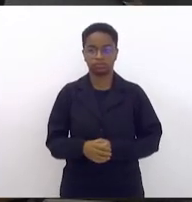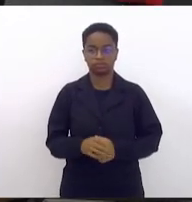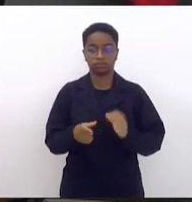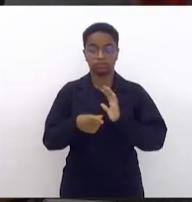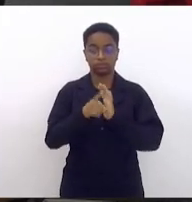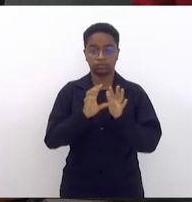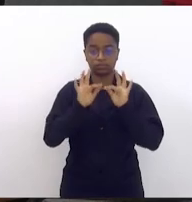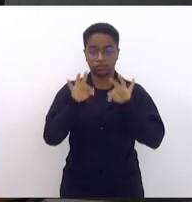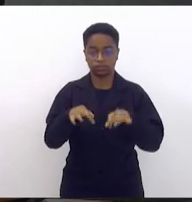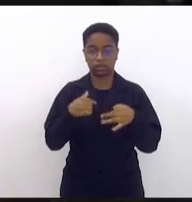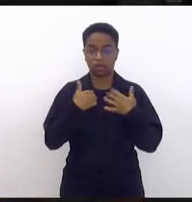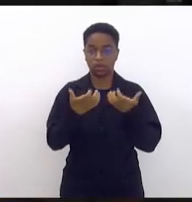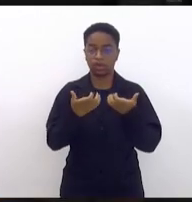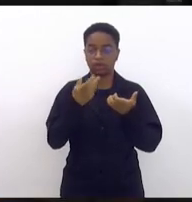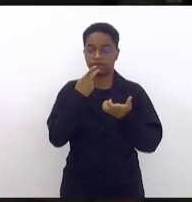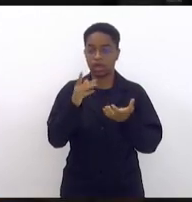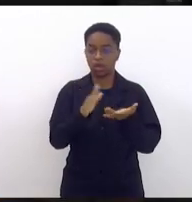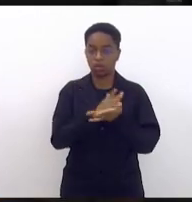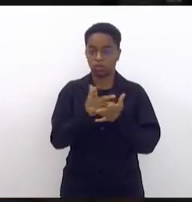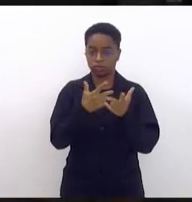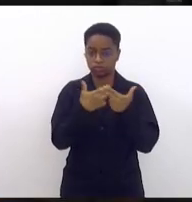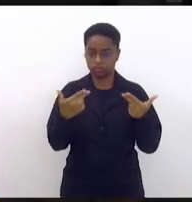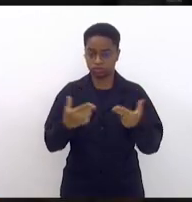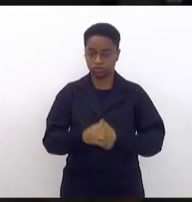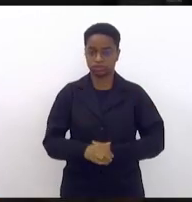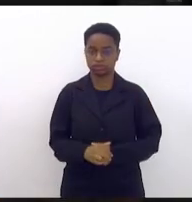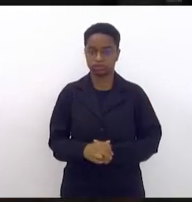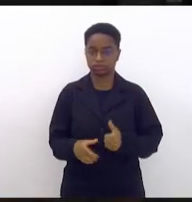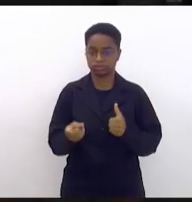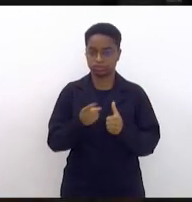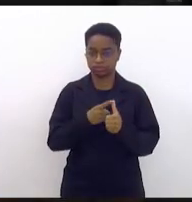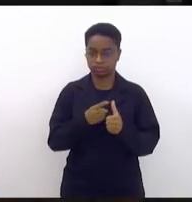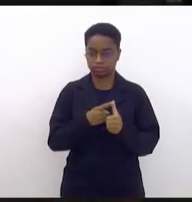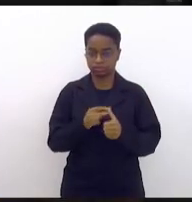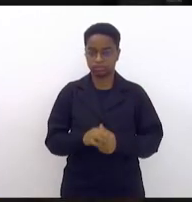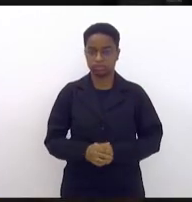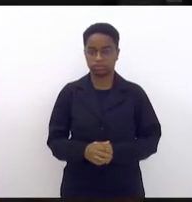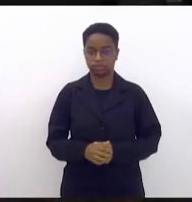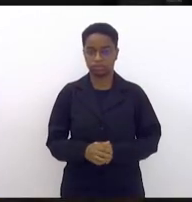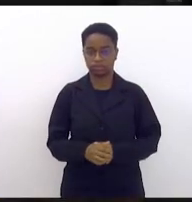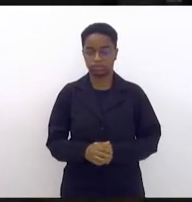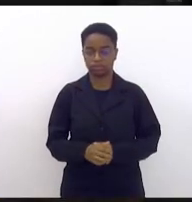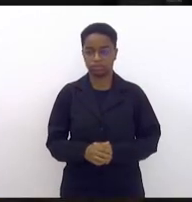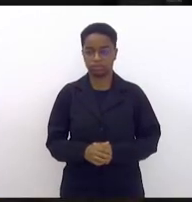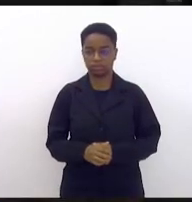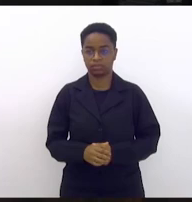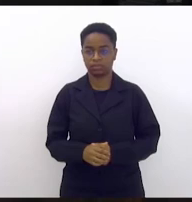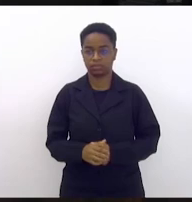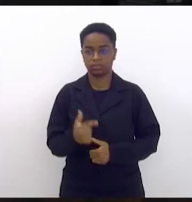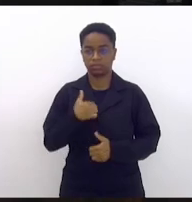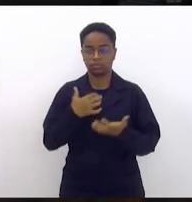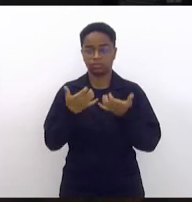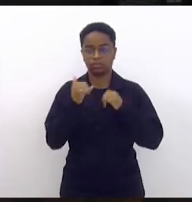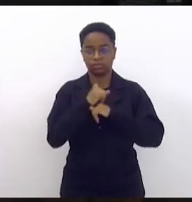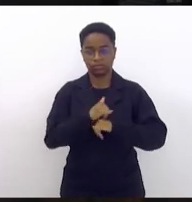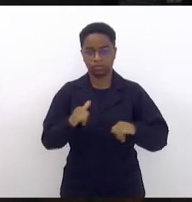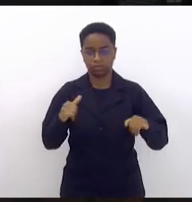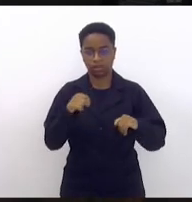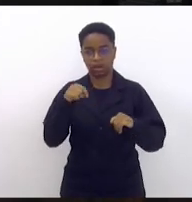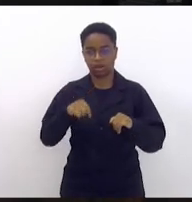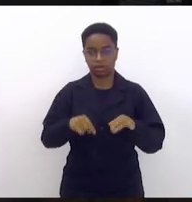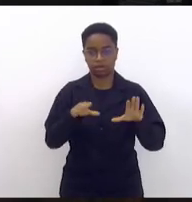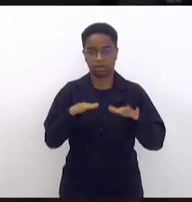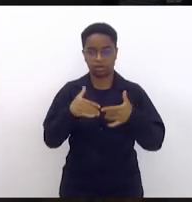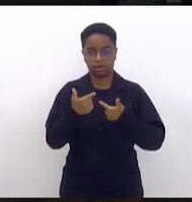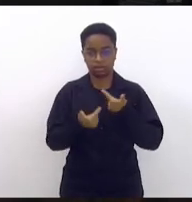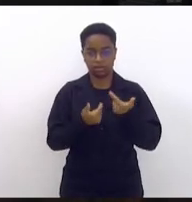gostaria de fazer algumas considerações e em primeiro lugar destacar que a frente parlamentar ela se instala